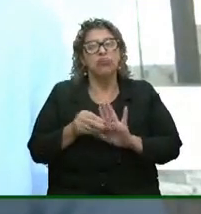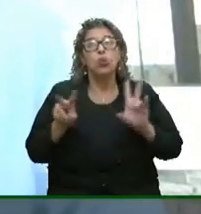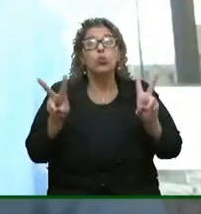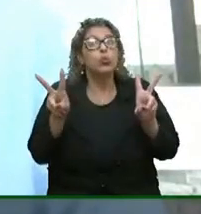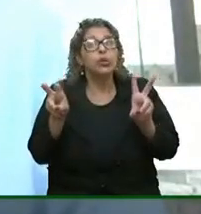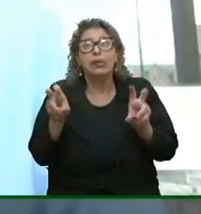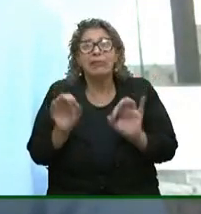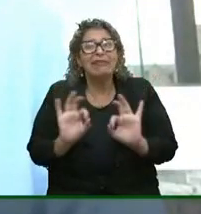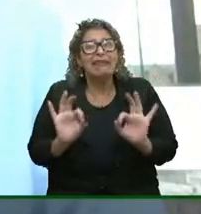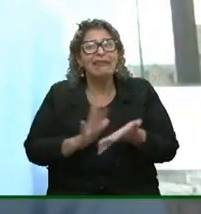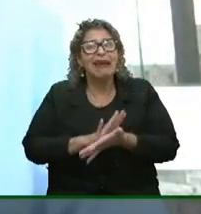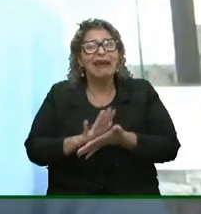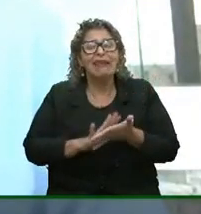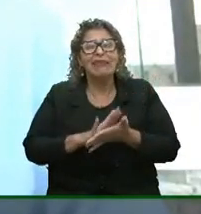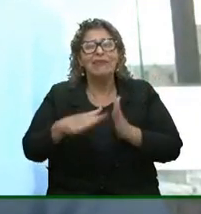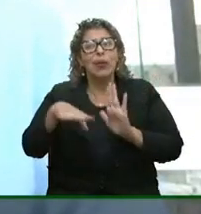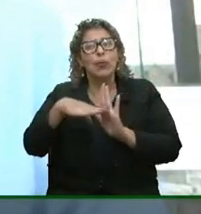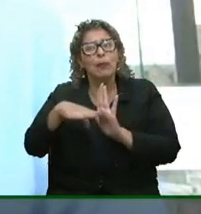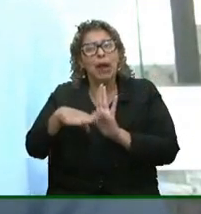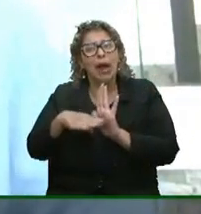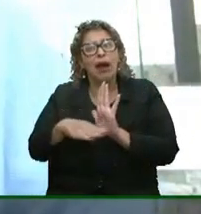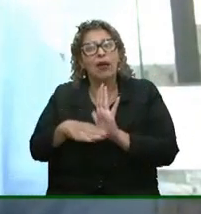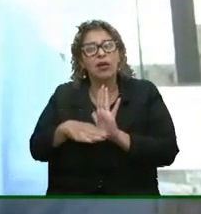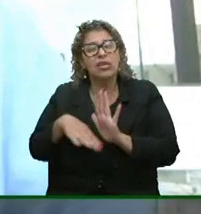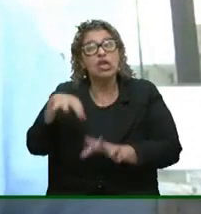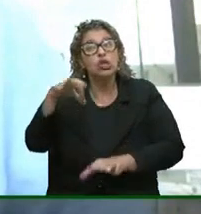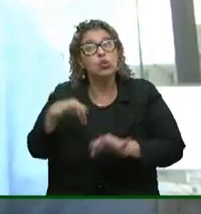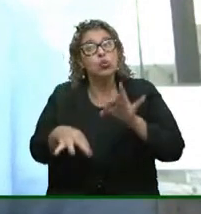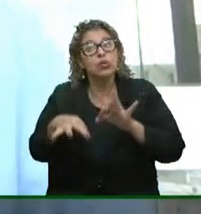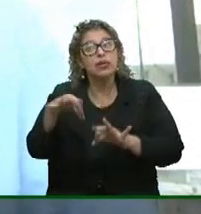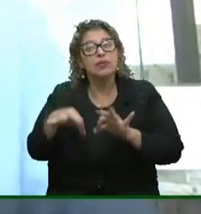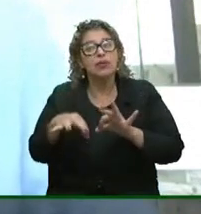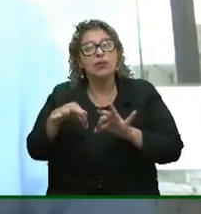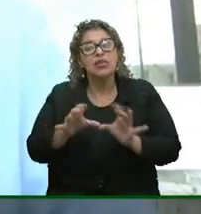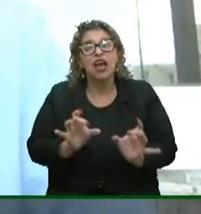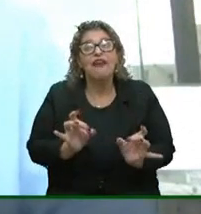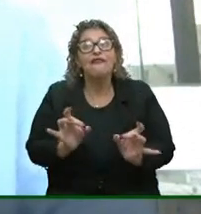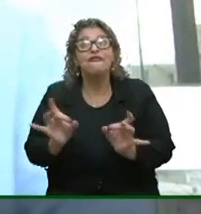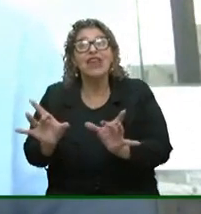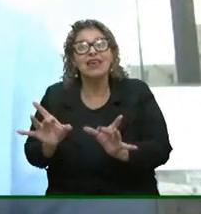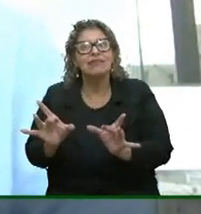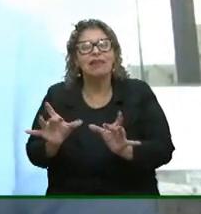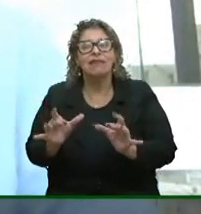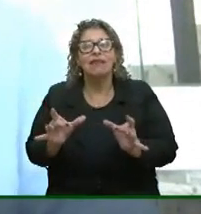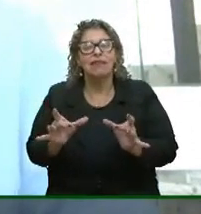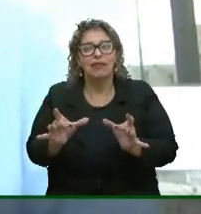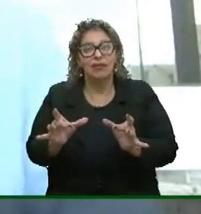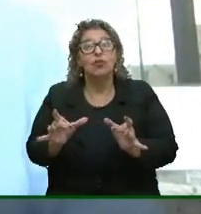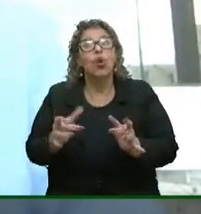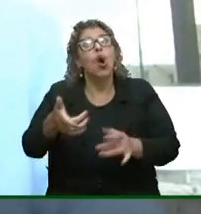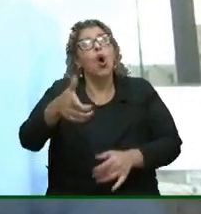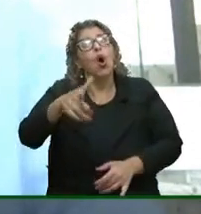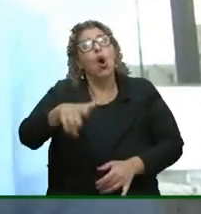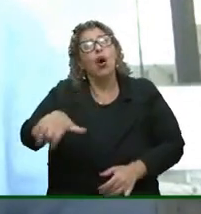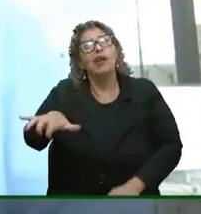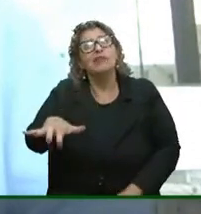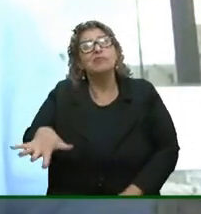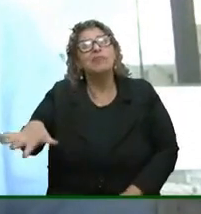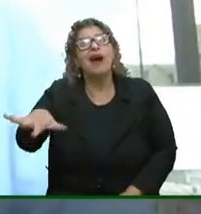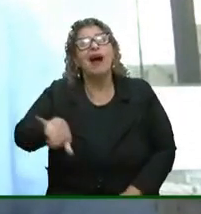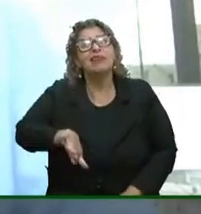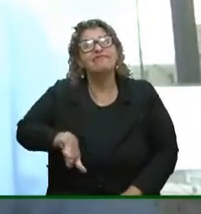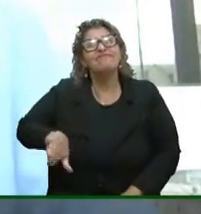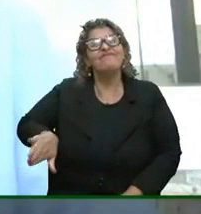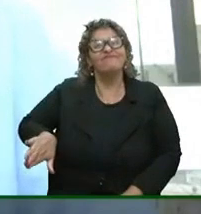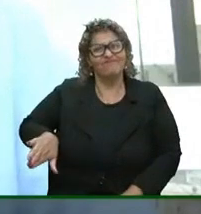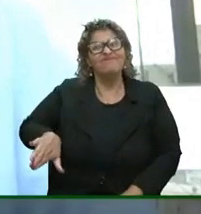não tem nada a ver com essa pauta, que é justamente sobre as privatizações. Nós gostaríamos de ter um outro espaço de